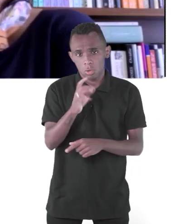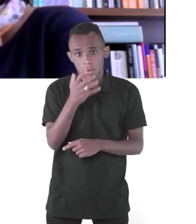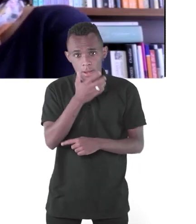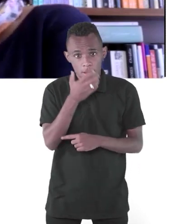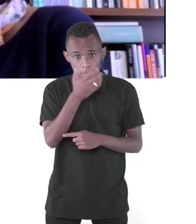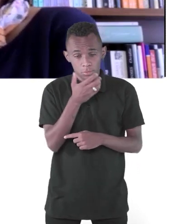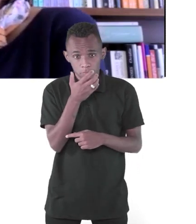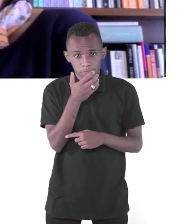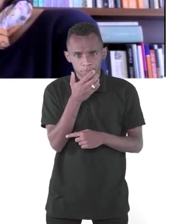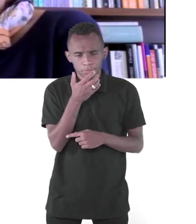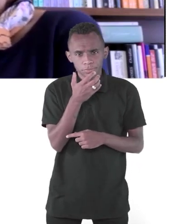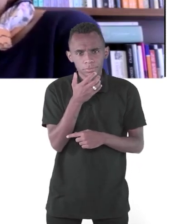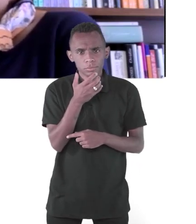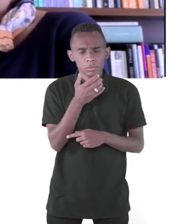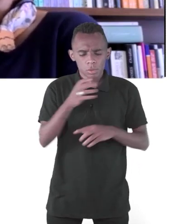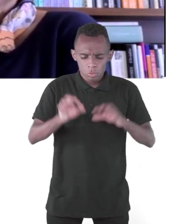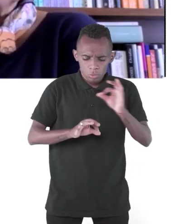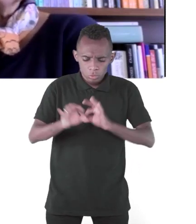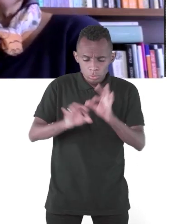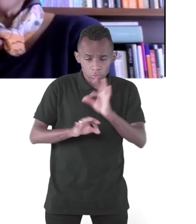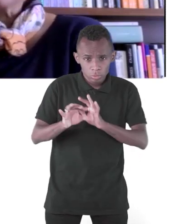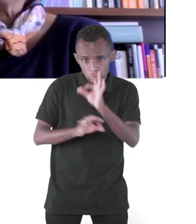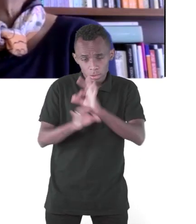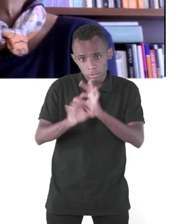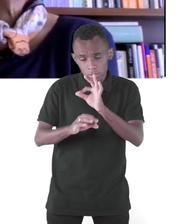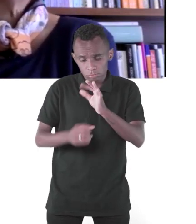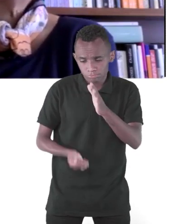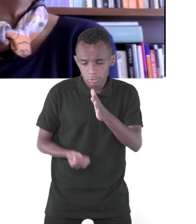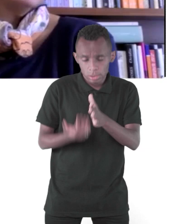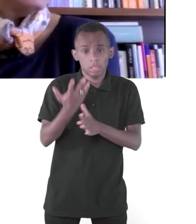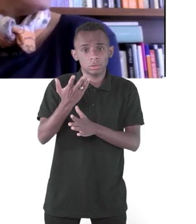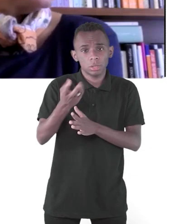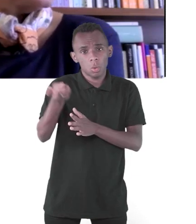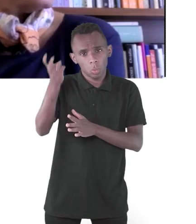mas também a produção cultural, quando